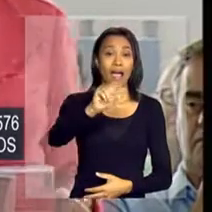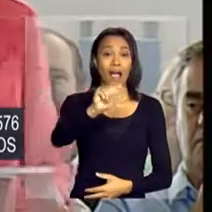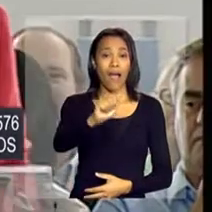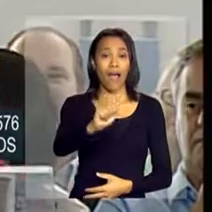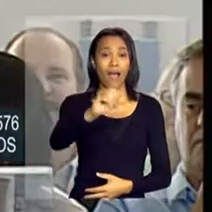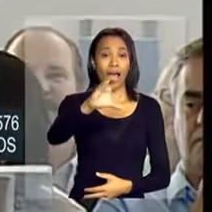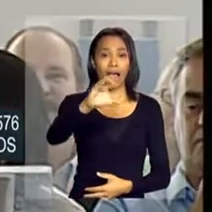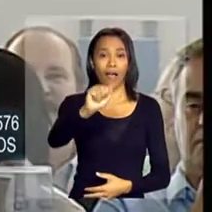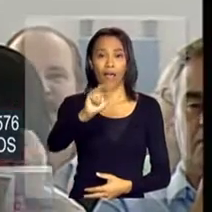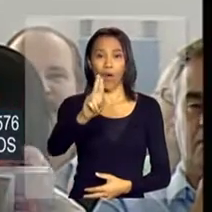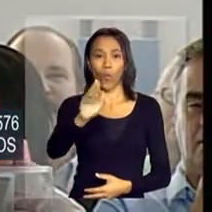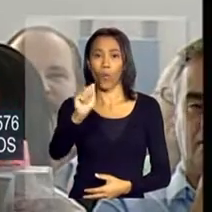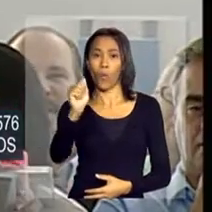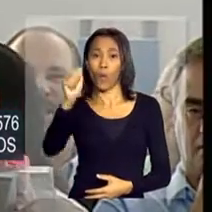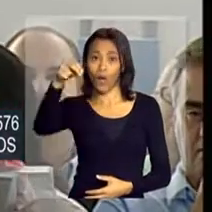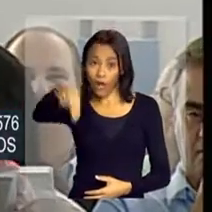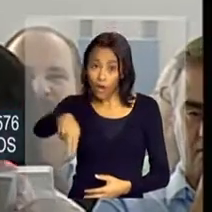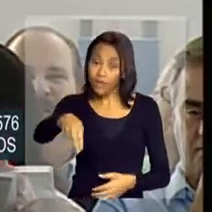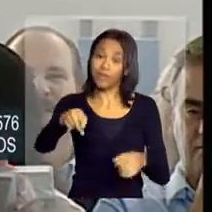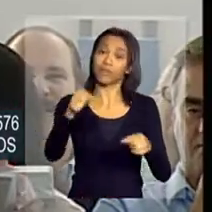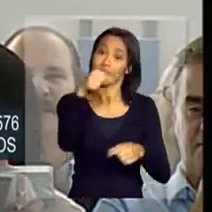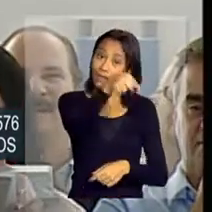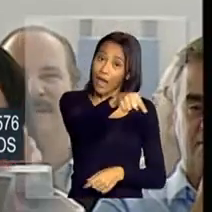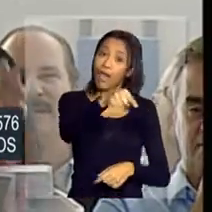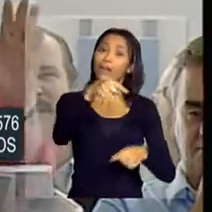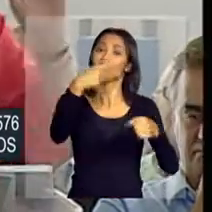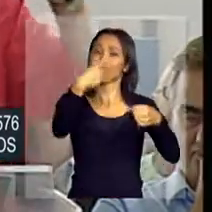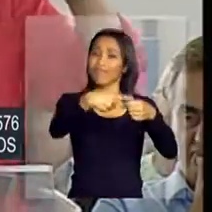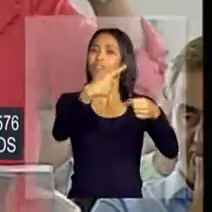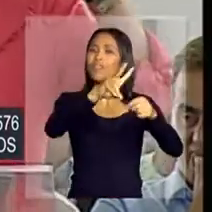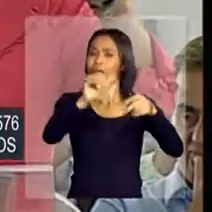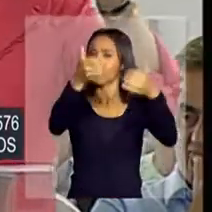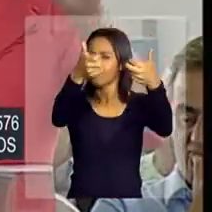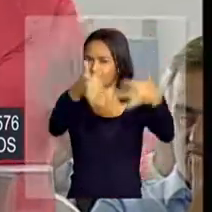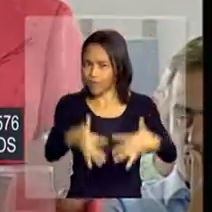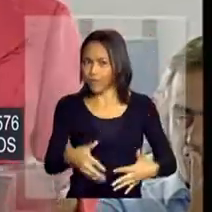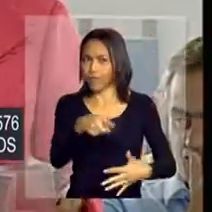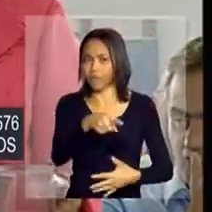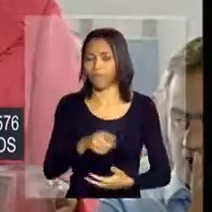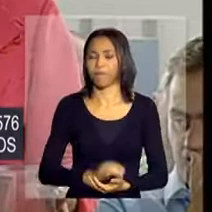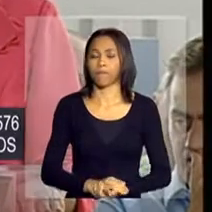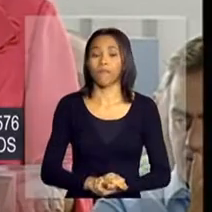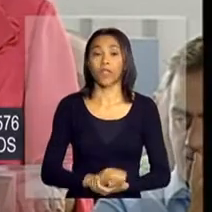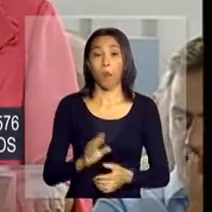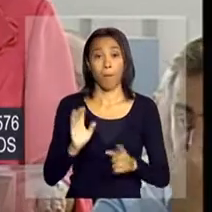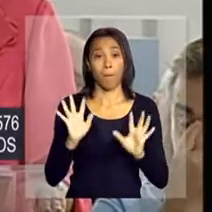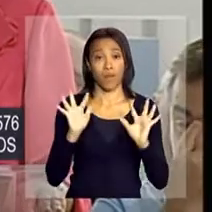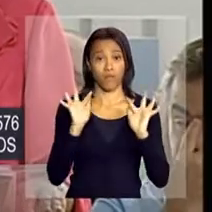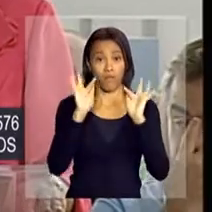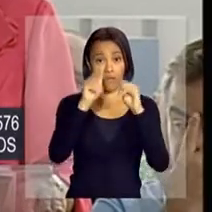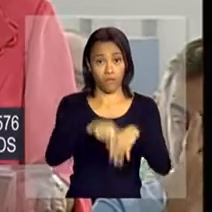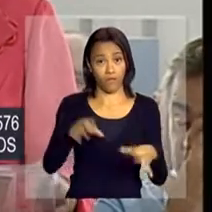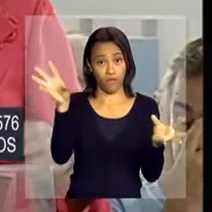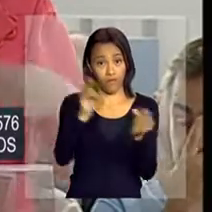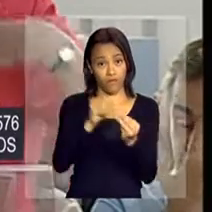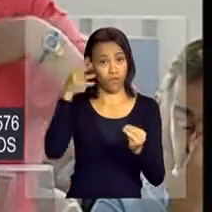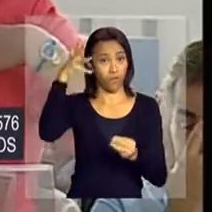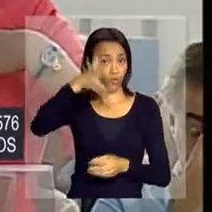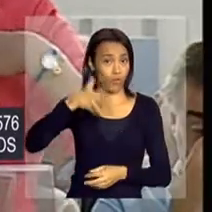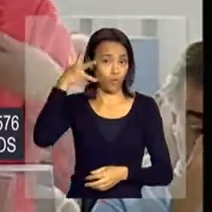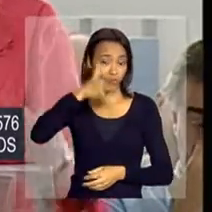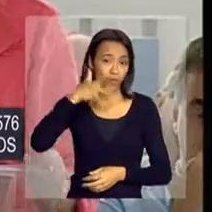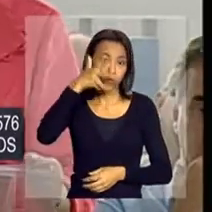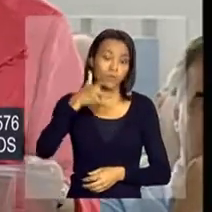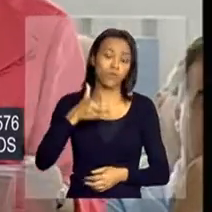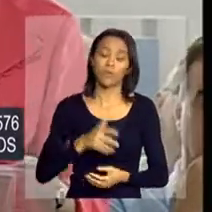Araçagi. Tá? É lá que nós vamos falar isso. Para finalizar, eu quero dizer para vocês uma coisa. Eu